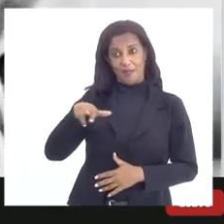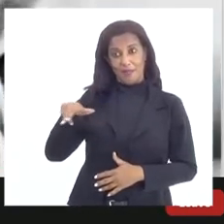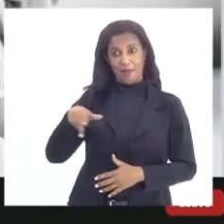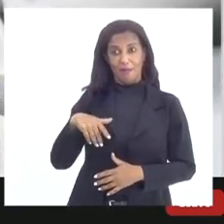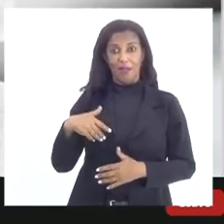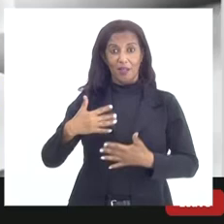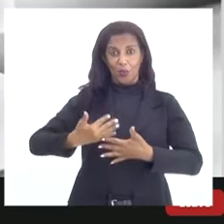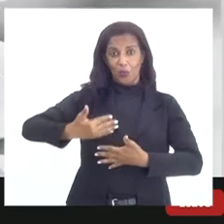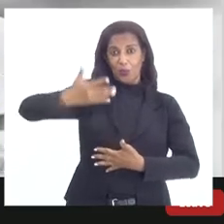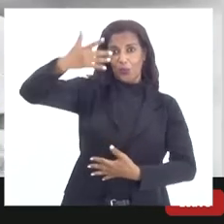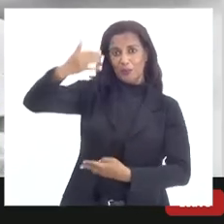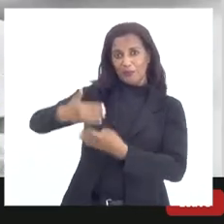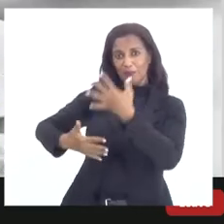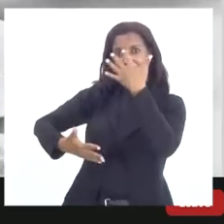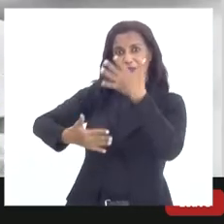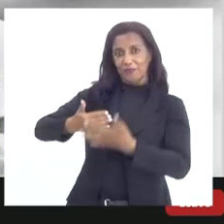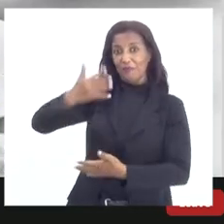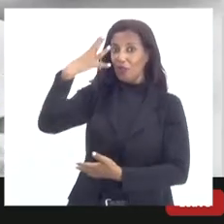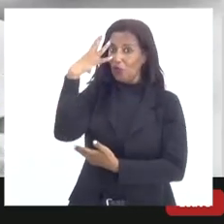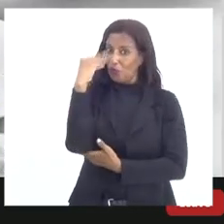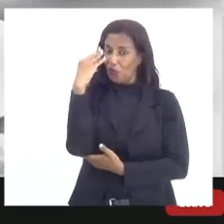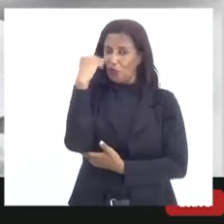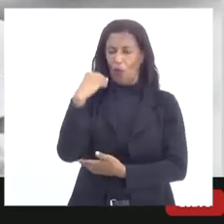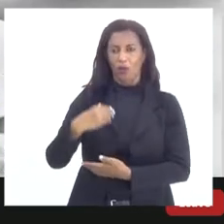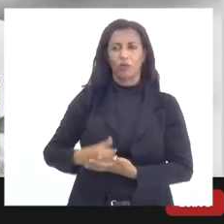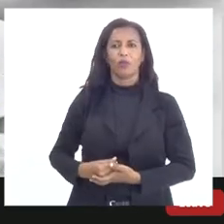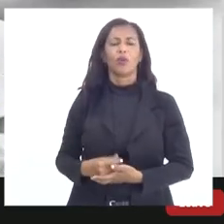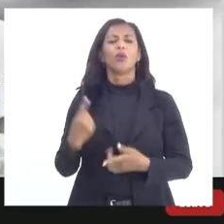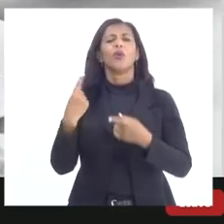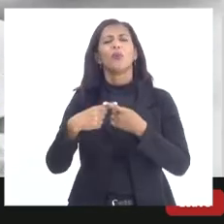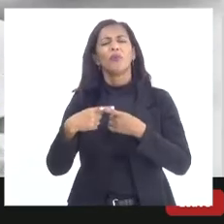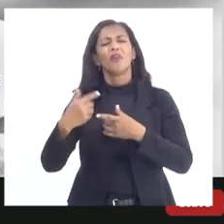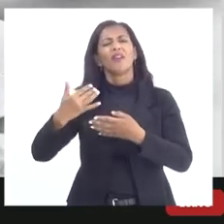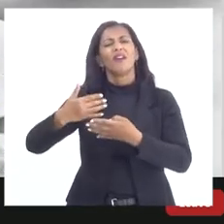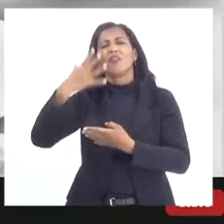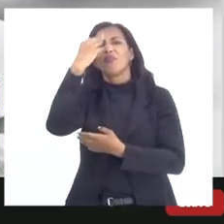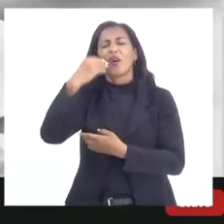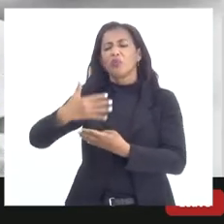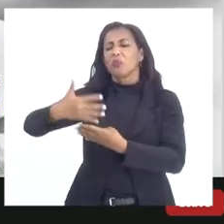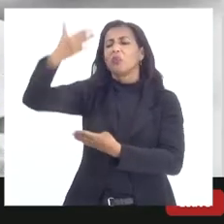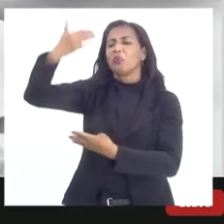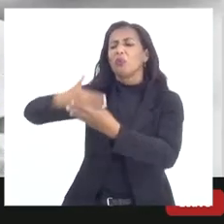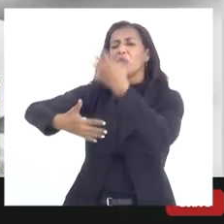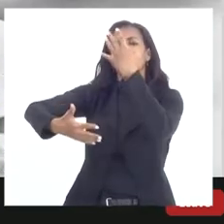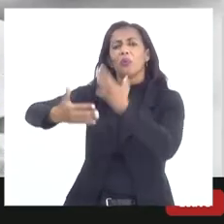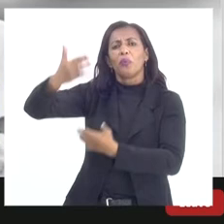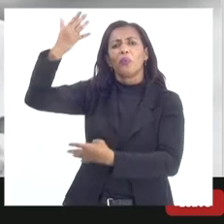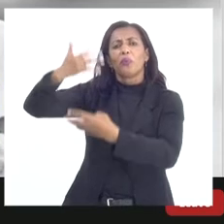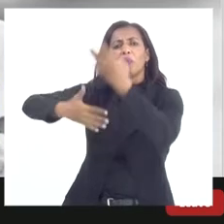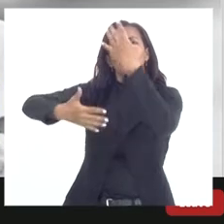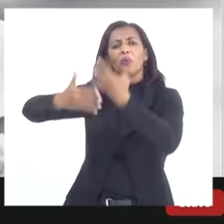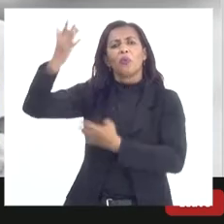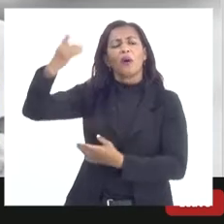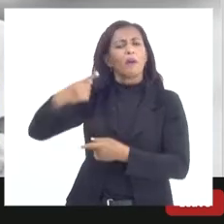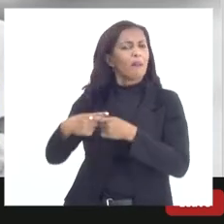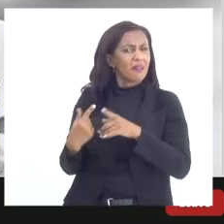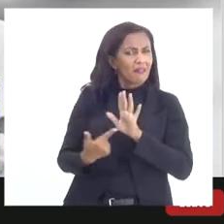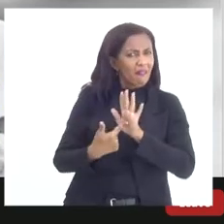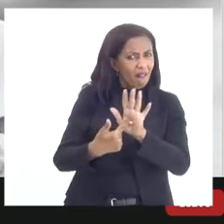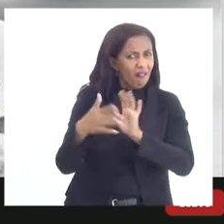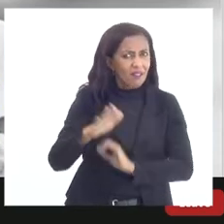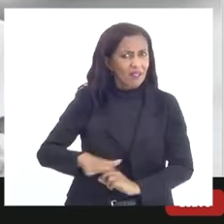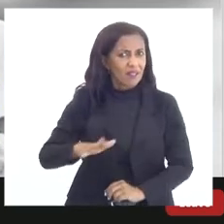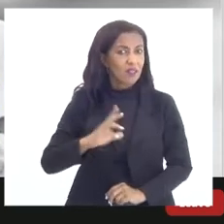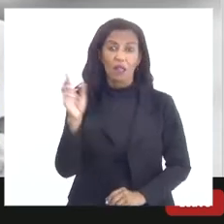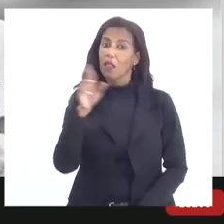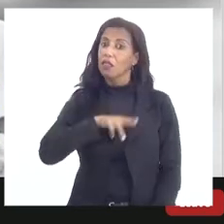passar ligeiramente aqui algumas fotos. Por que a gente faz essas fotografias, né? Não é para exotizar as crianças, mas é porque